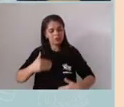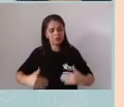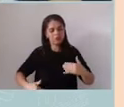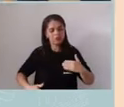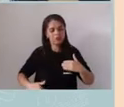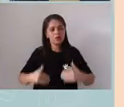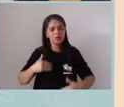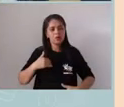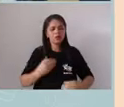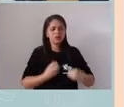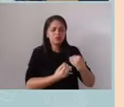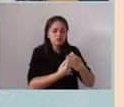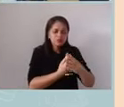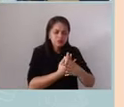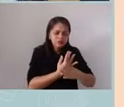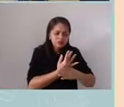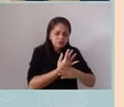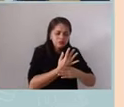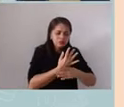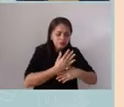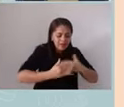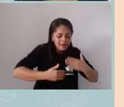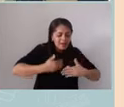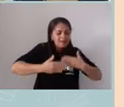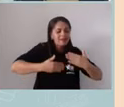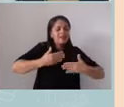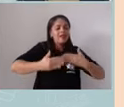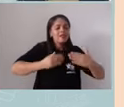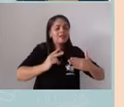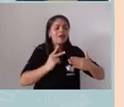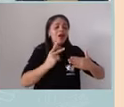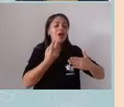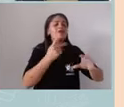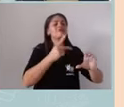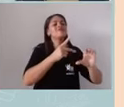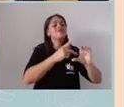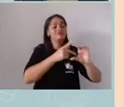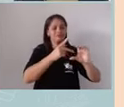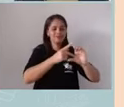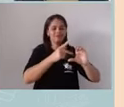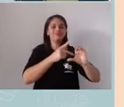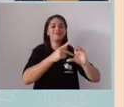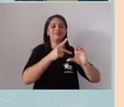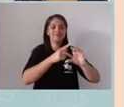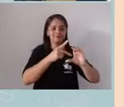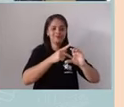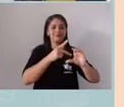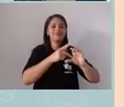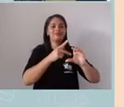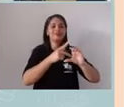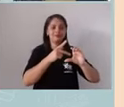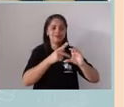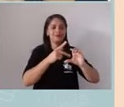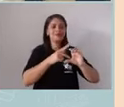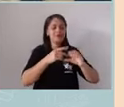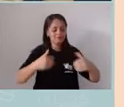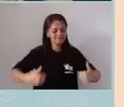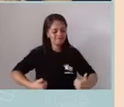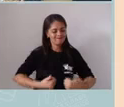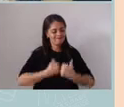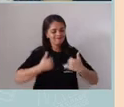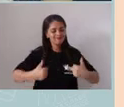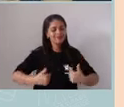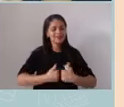essa proteína, ele vai também produzir os anticorpos, né? Vai reconhecer essa proteína e vai produzir essa resposta imunológica. E